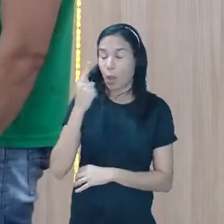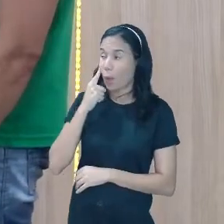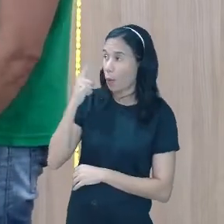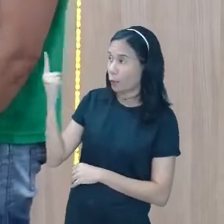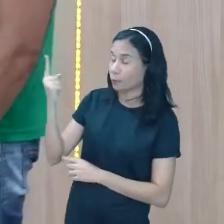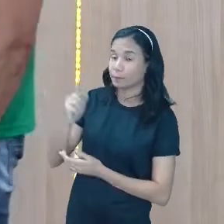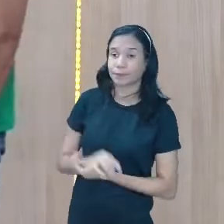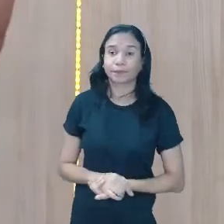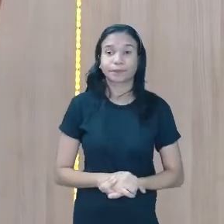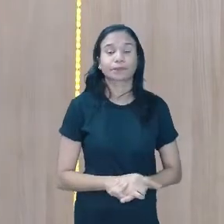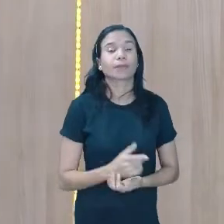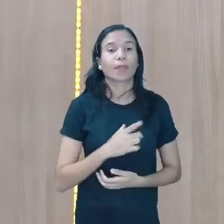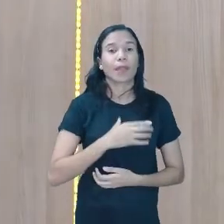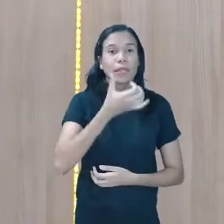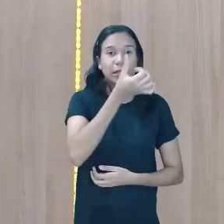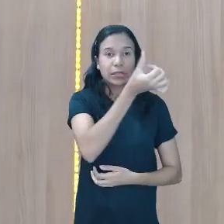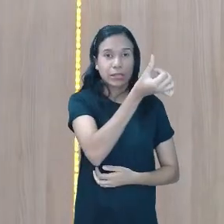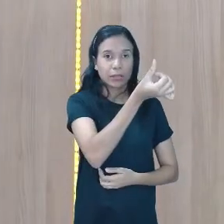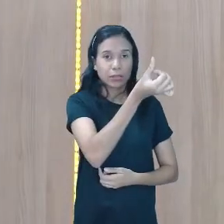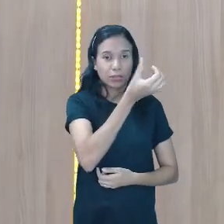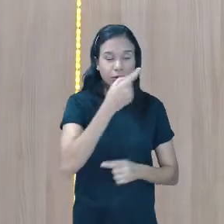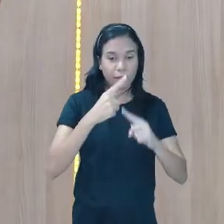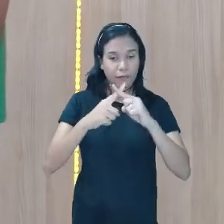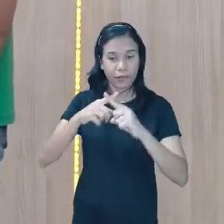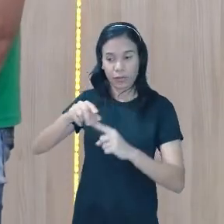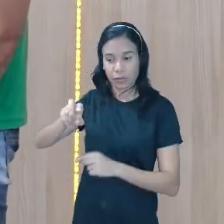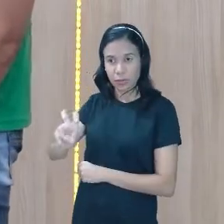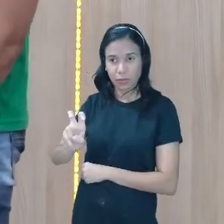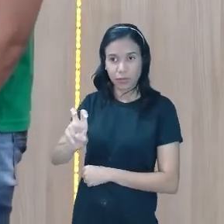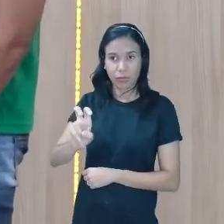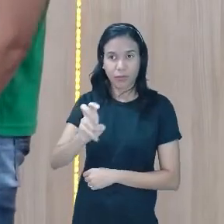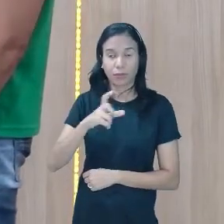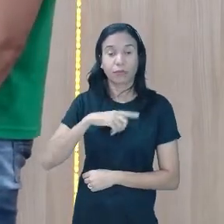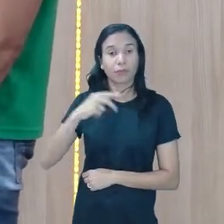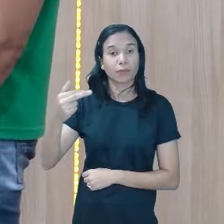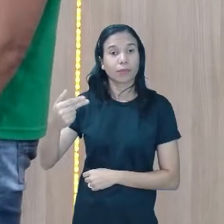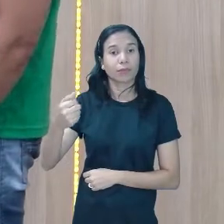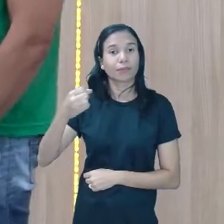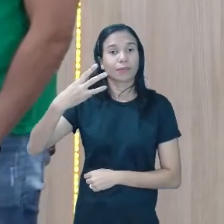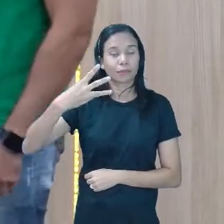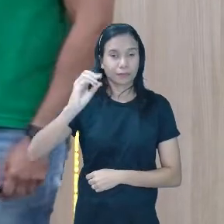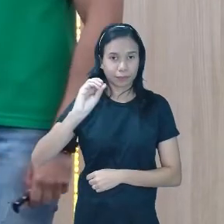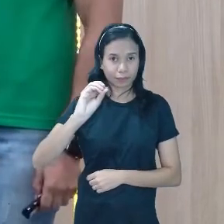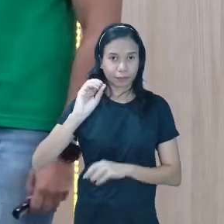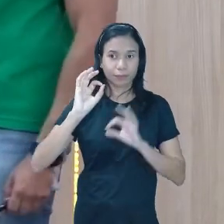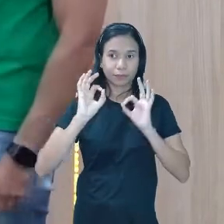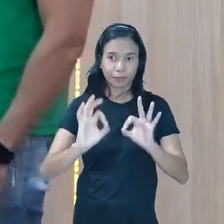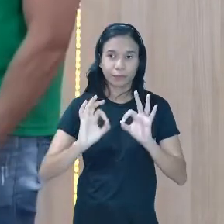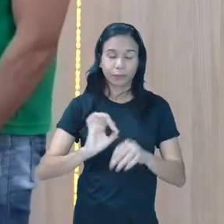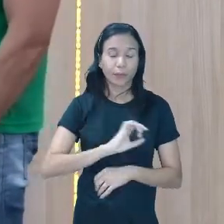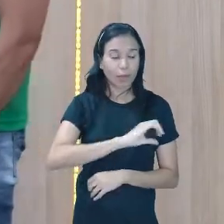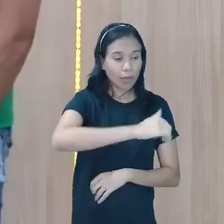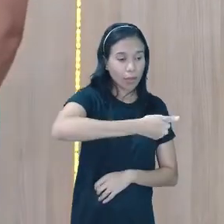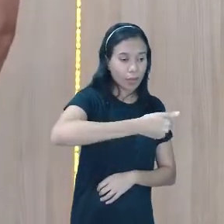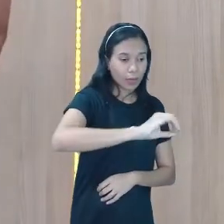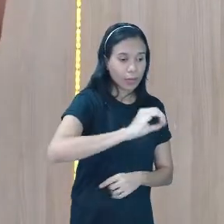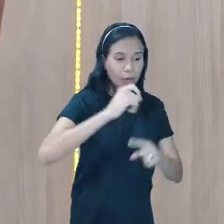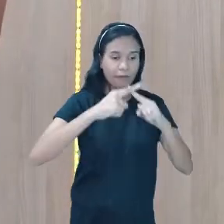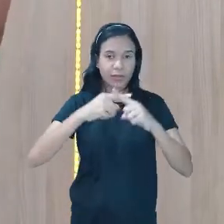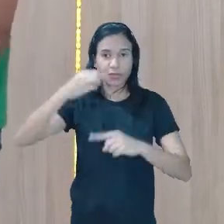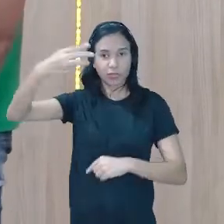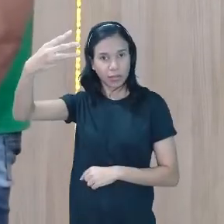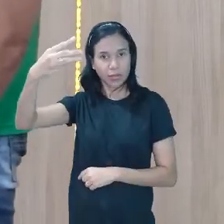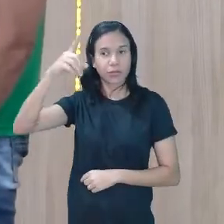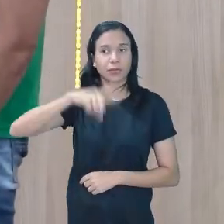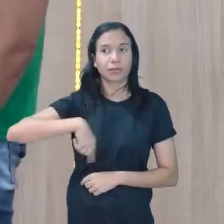acompanha comigo aqui, ó. Multipliquei 6 vezes 5, que é igual a 30. E vou multiplicar